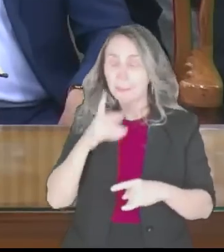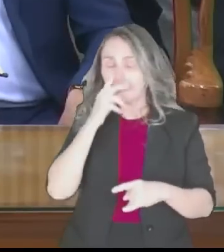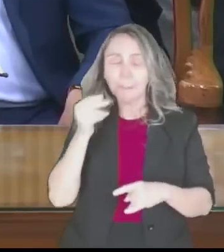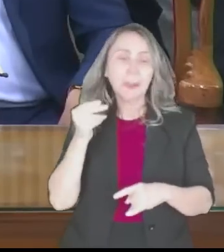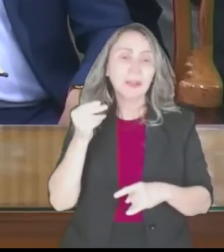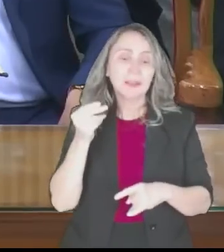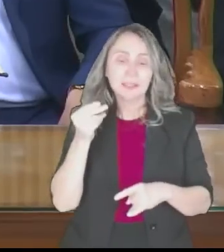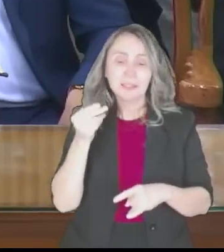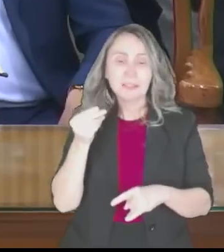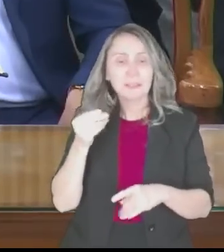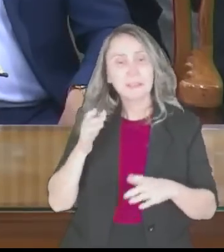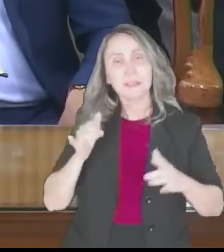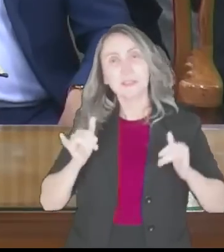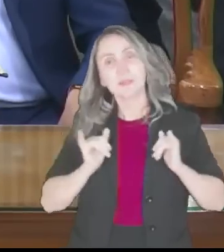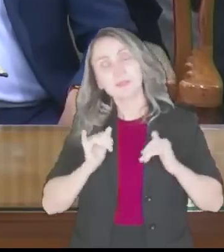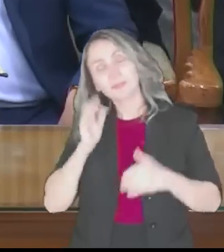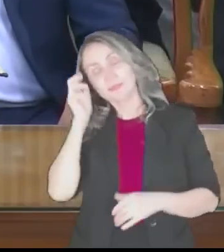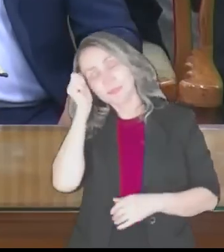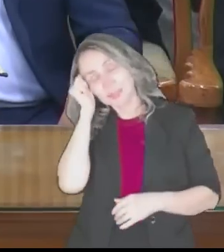monte.